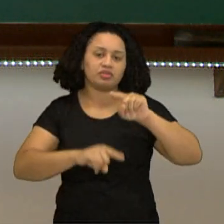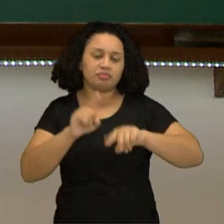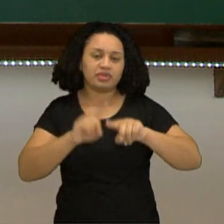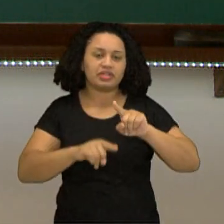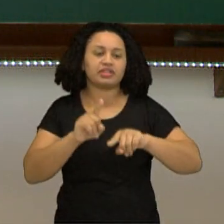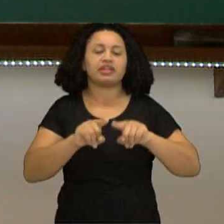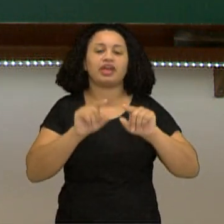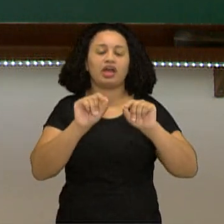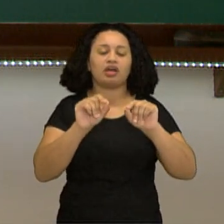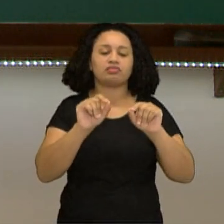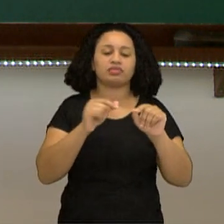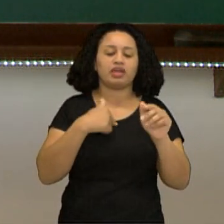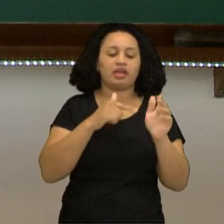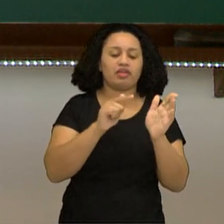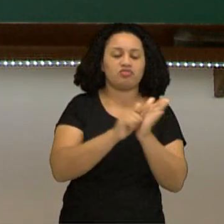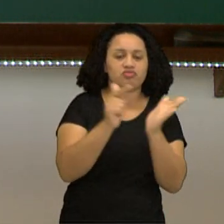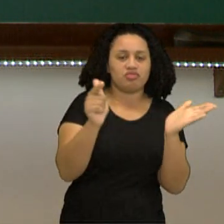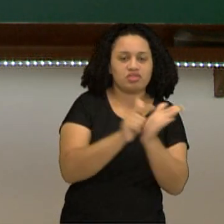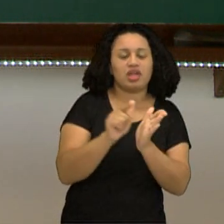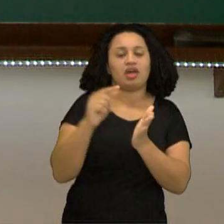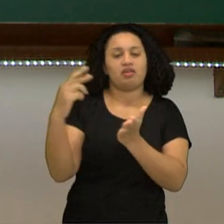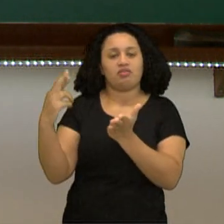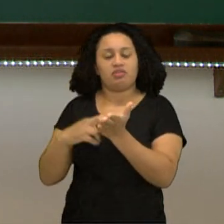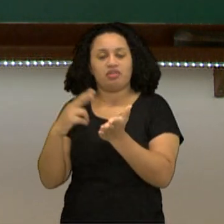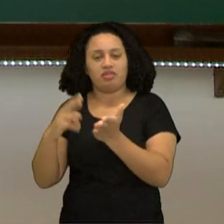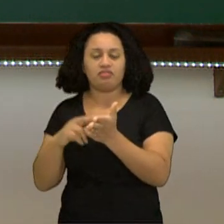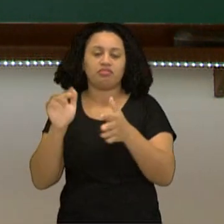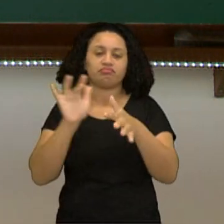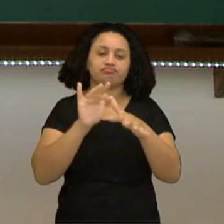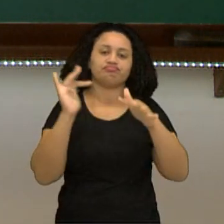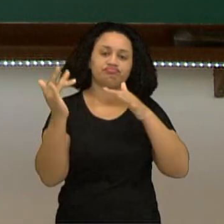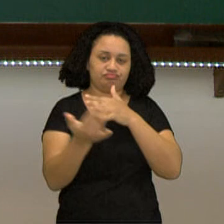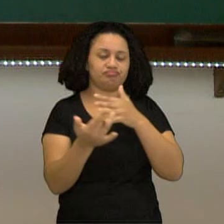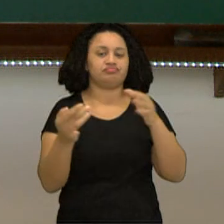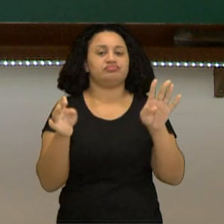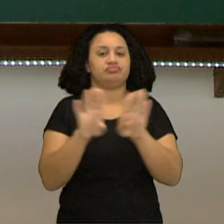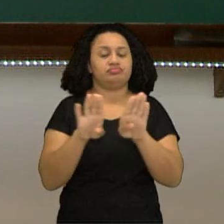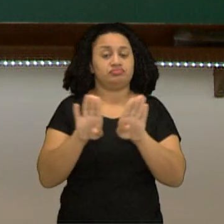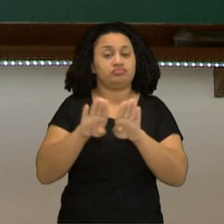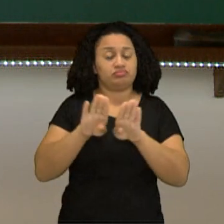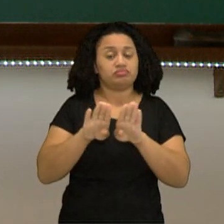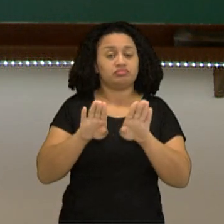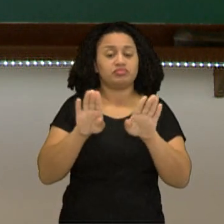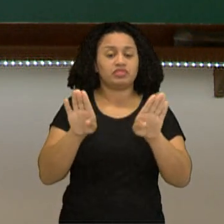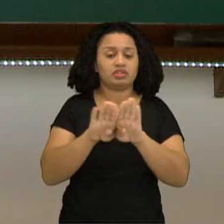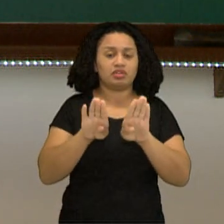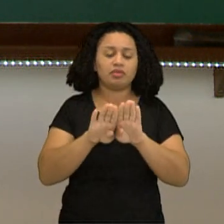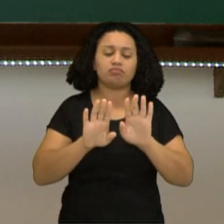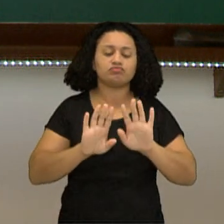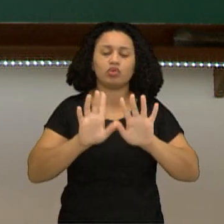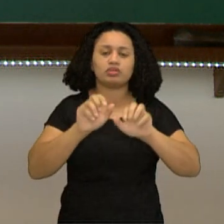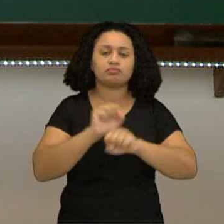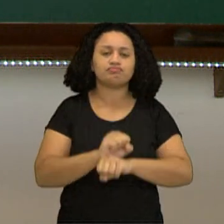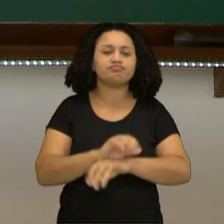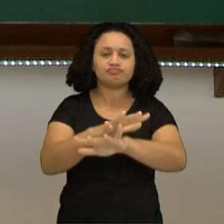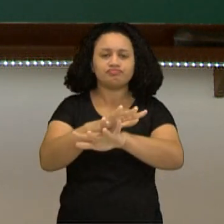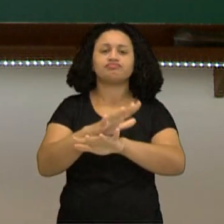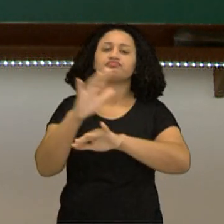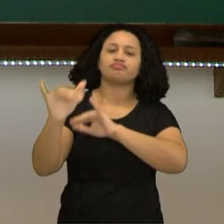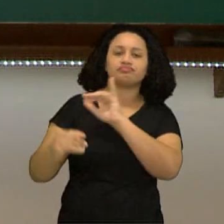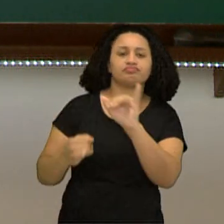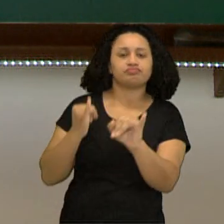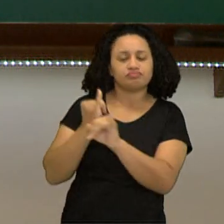impresso, jornais, revistas, então redes sociais, na mídia, na